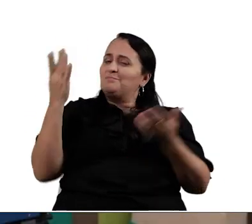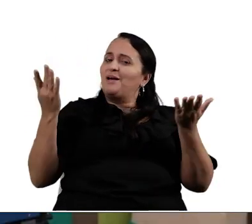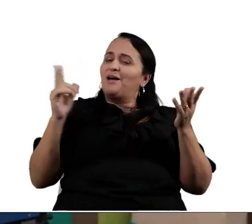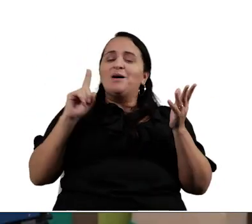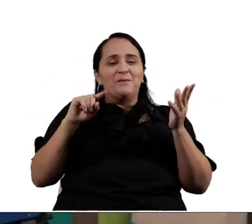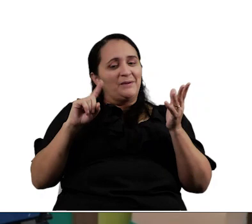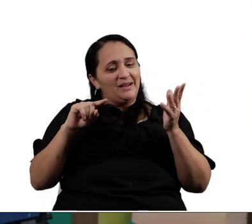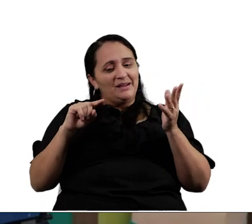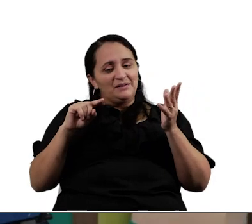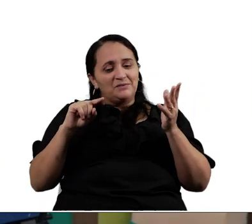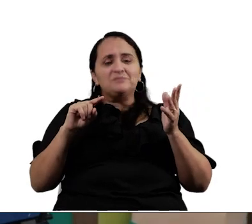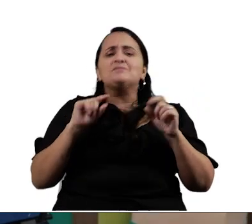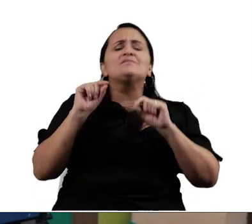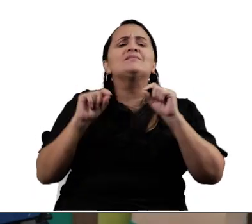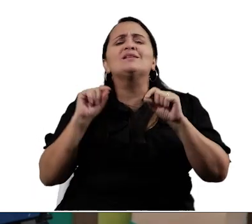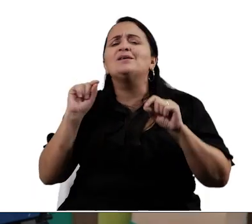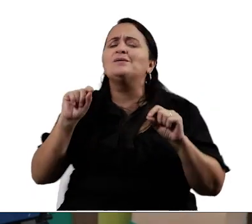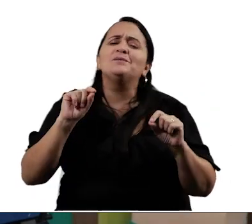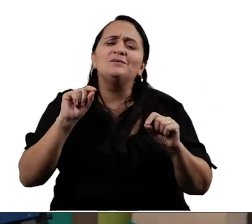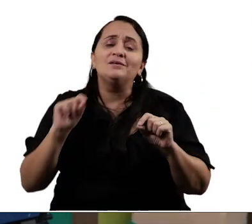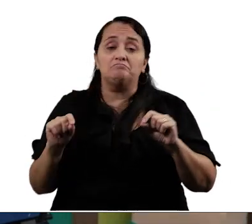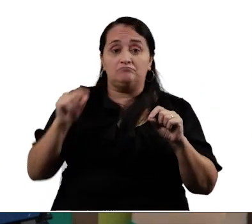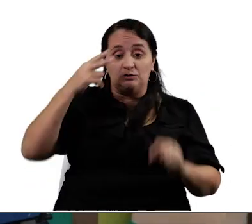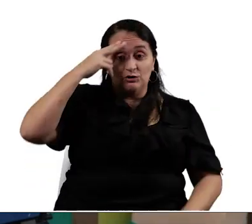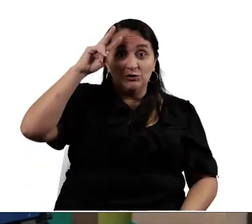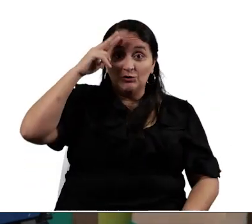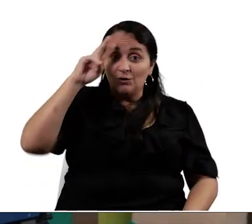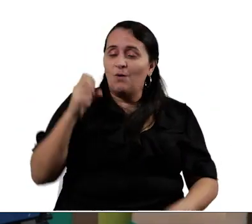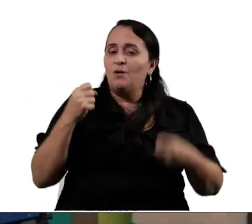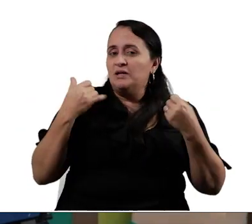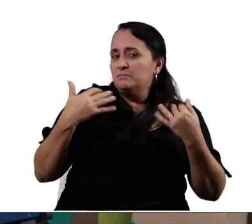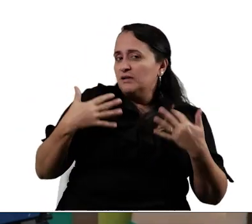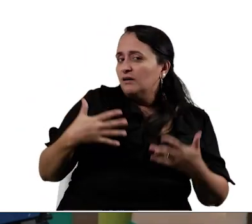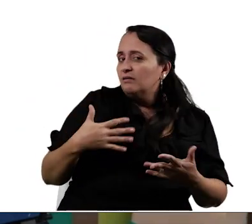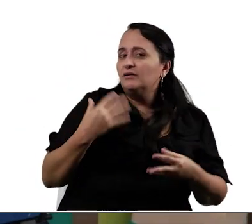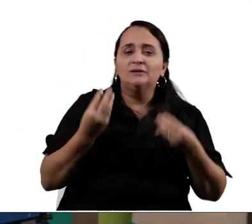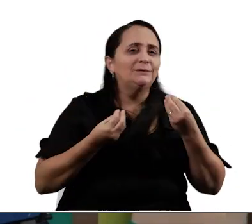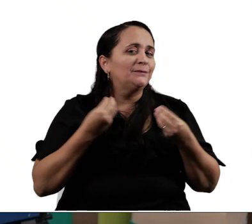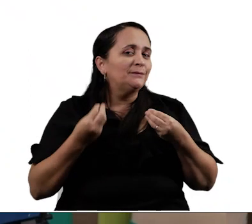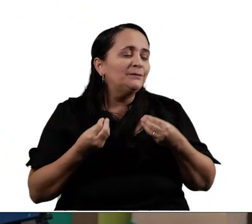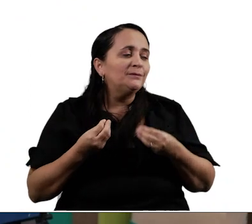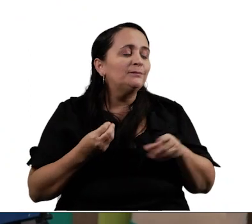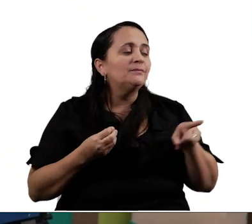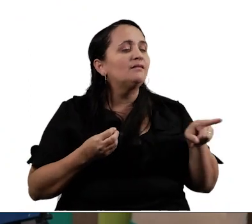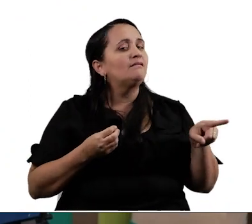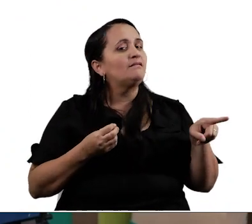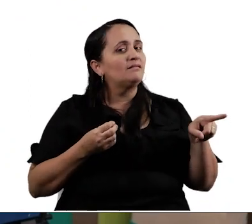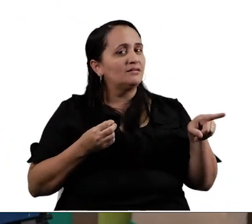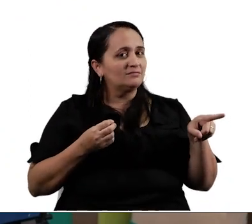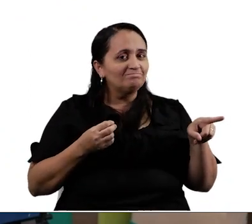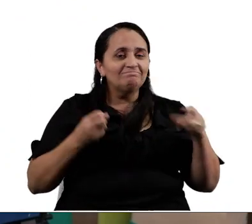personagem principal é aquele que a história está contando sobre ela, está girando em torno desse personagem, né? Ela está